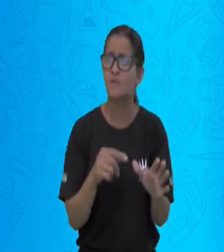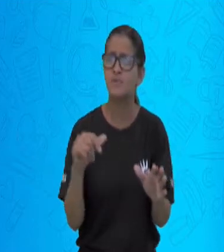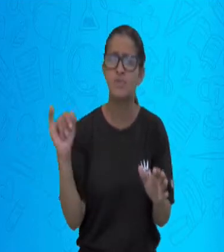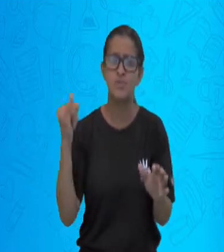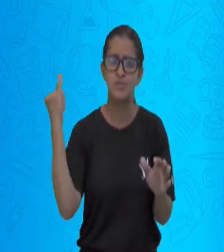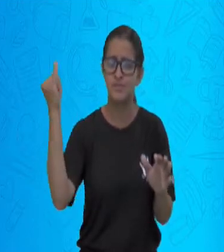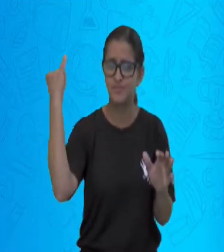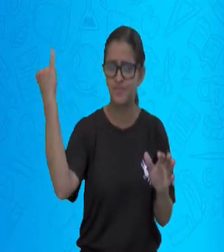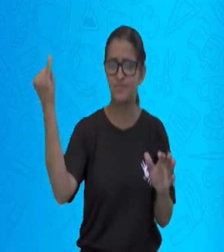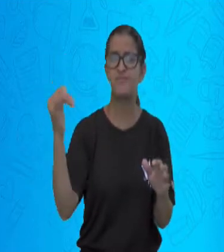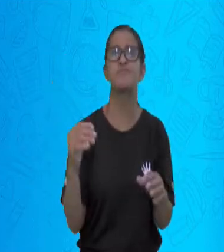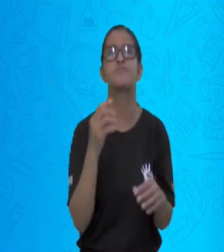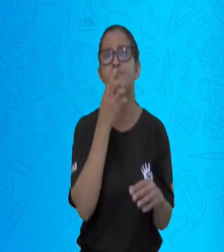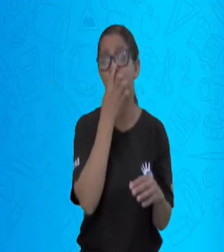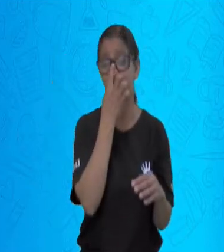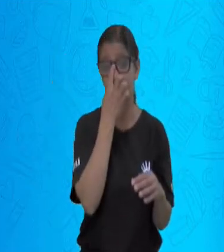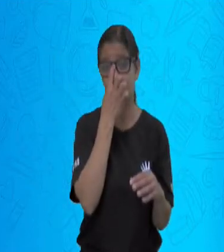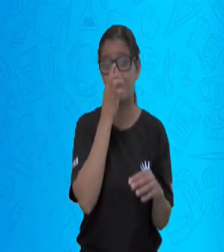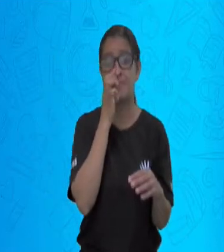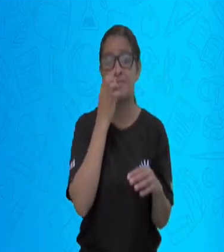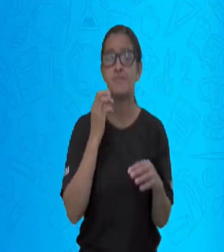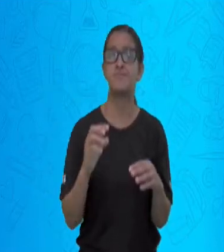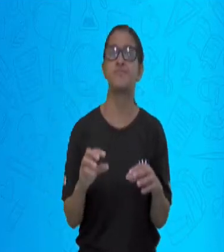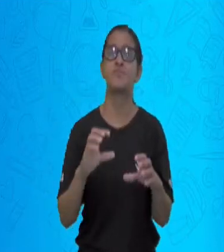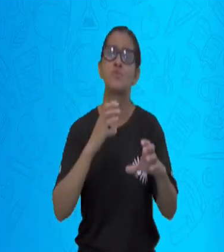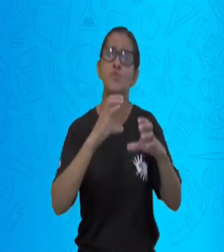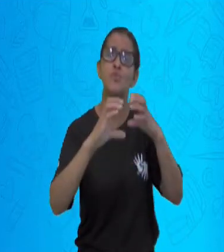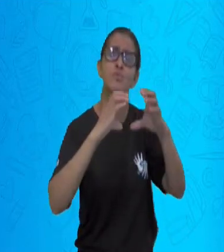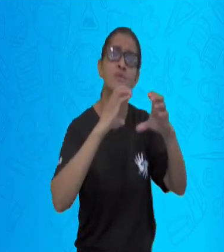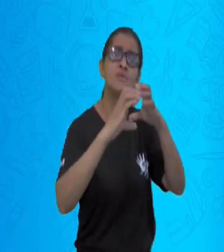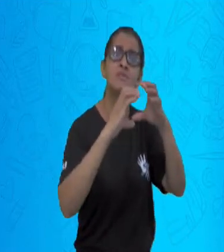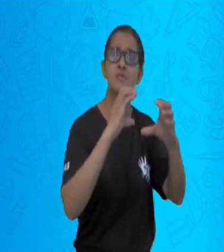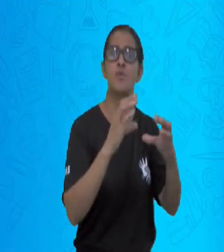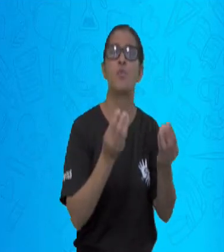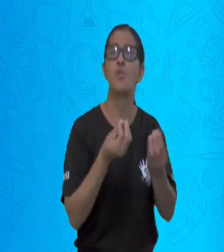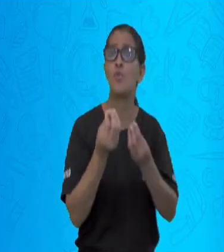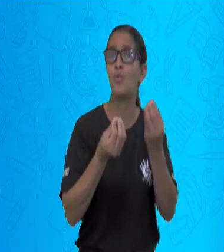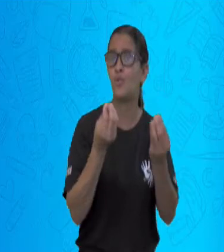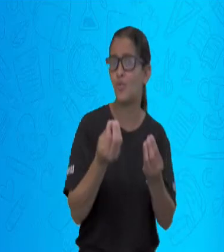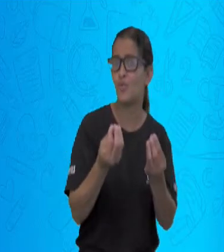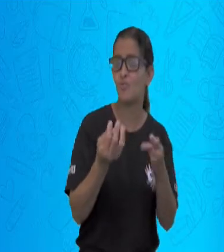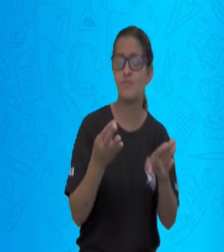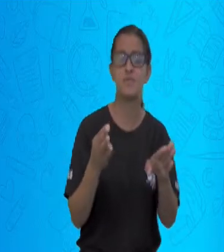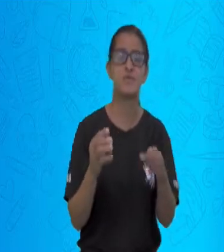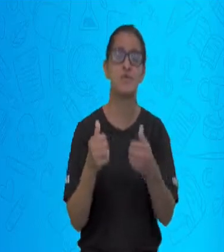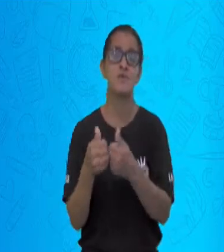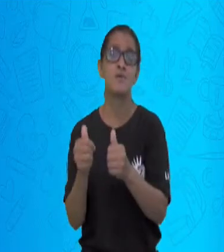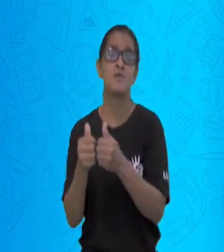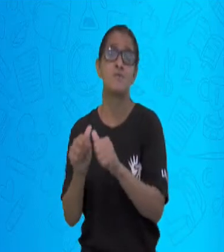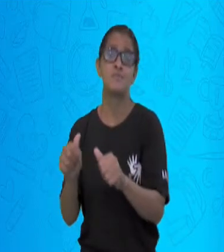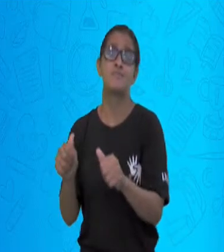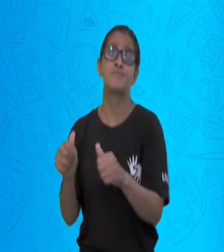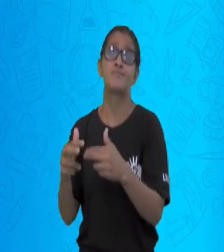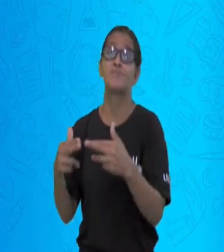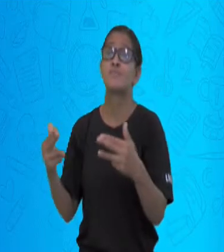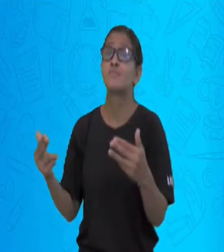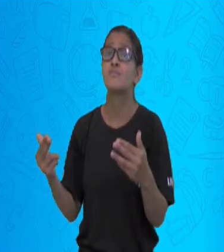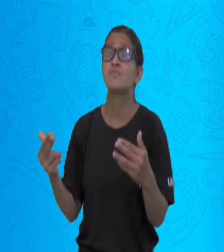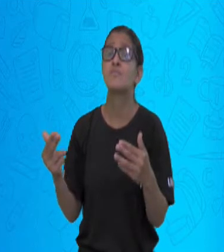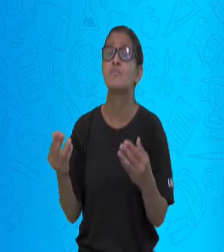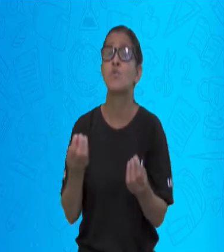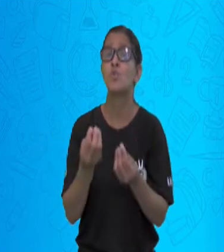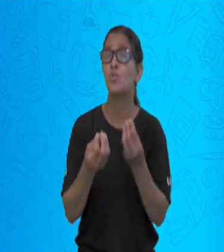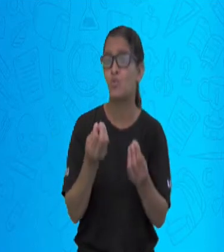muita mudança, com certeza, foi os meios de comunicação e de transporte, né? A questão da locomoção, do carro,